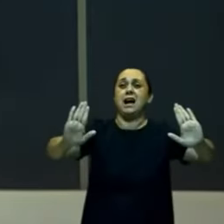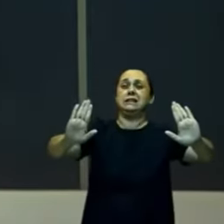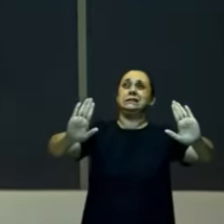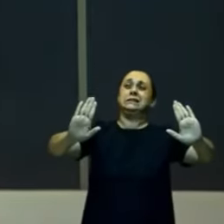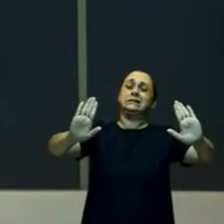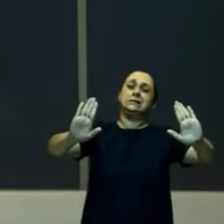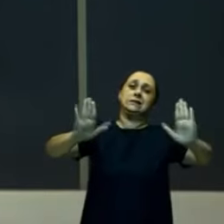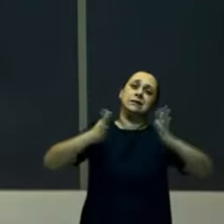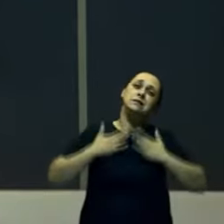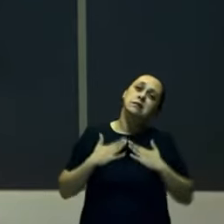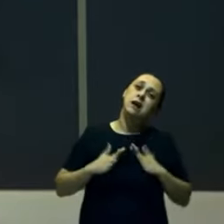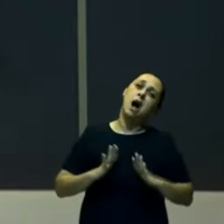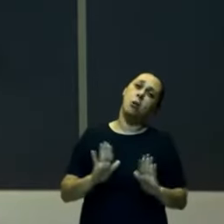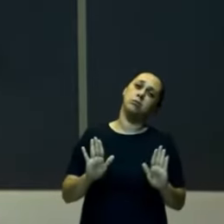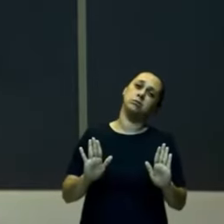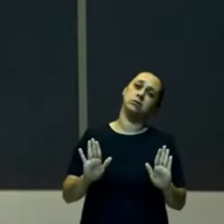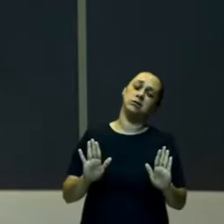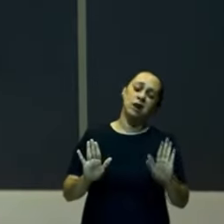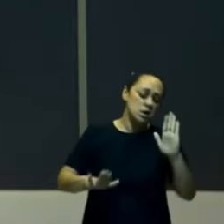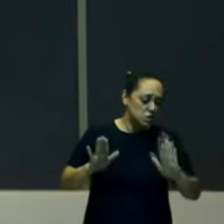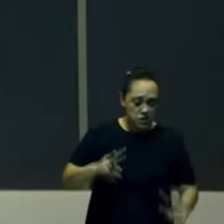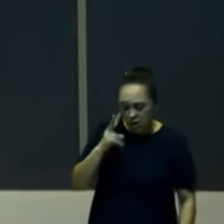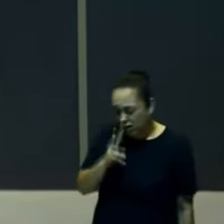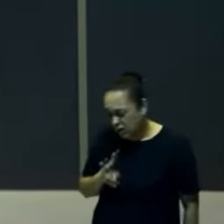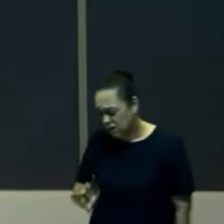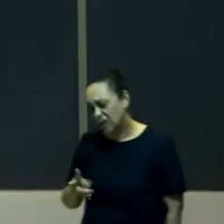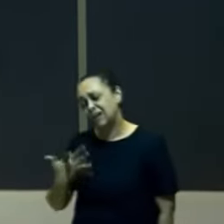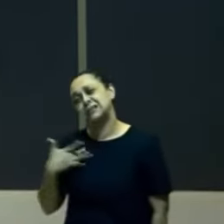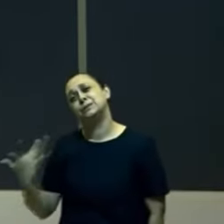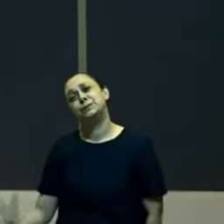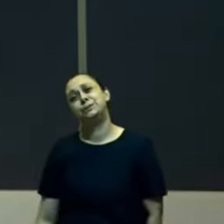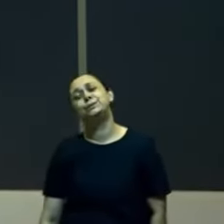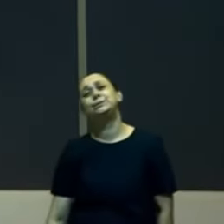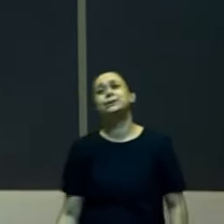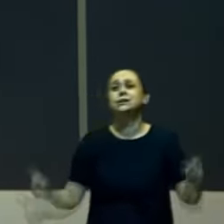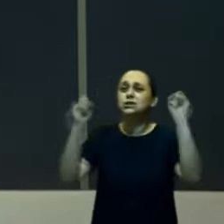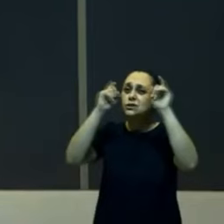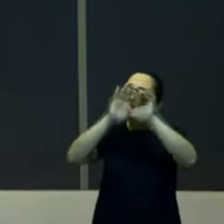frustrações, situações que a gente olha e fala, meu Deus, por que isso?